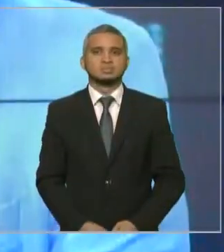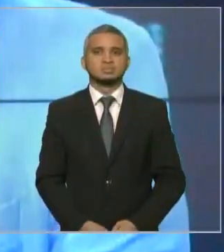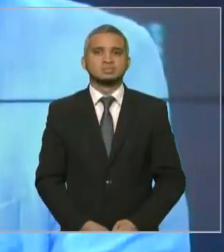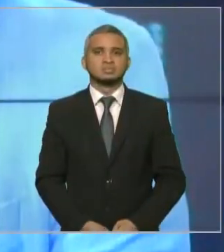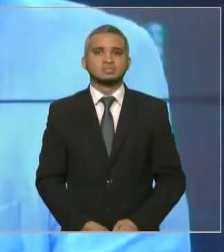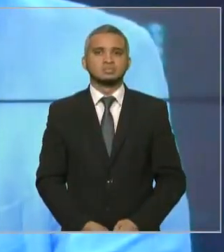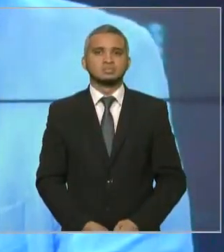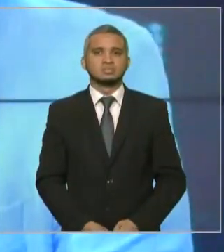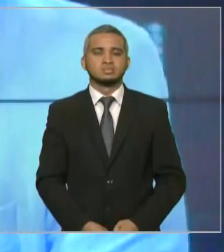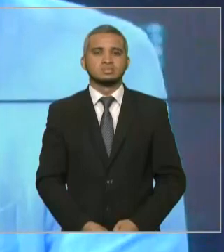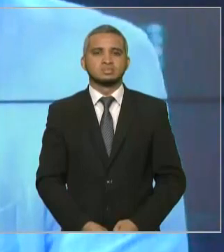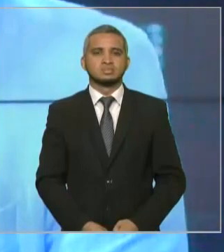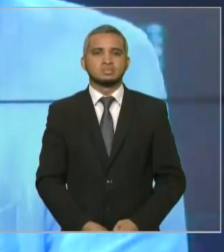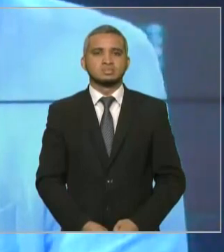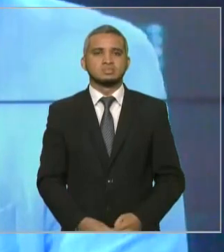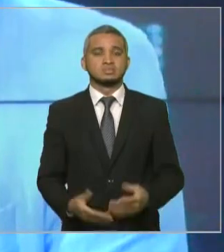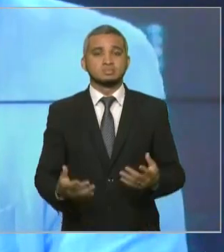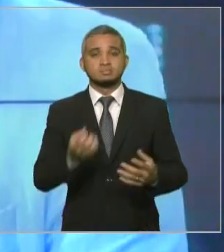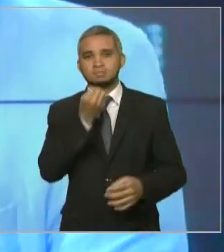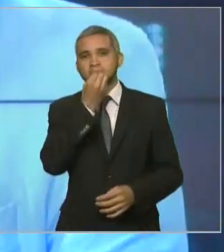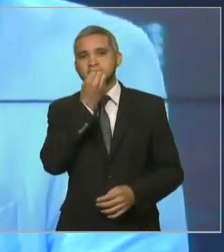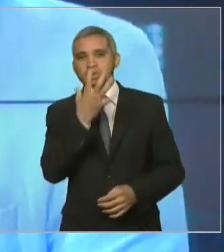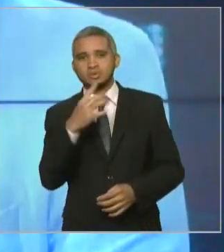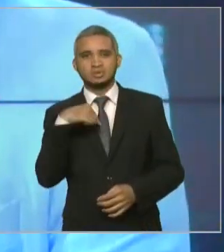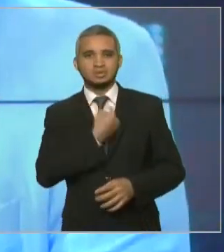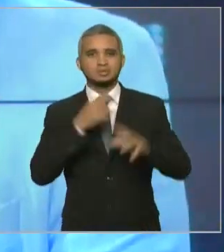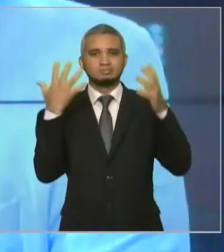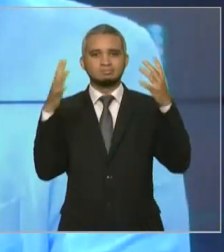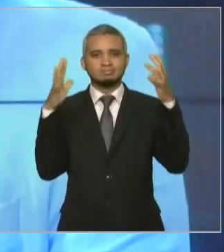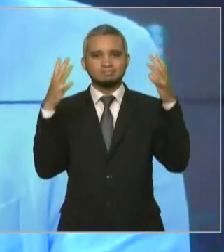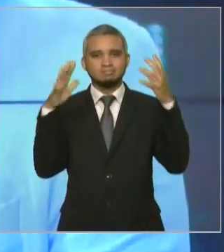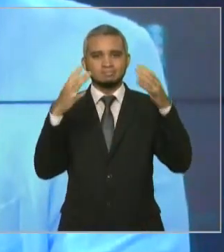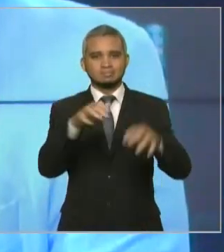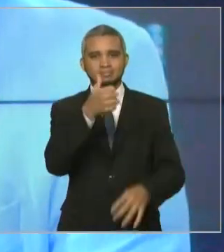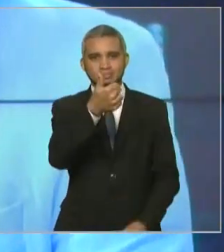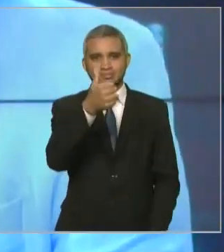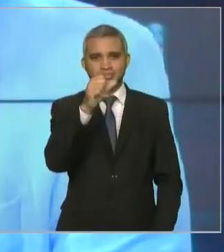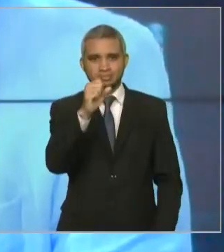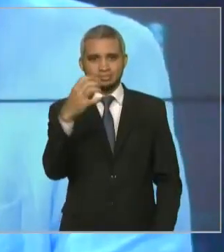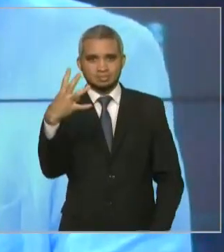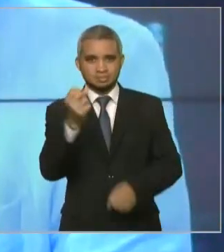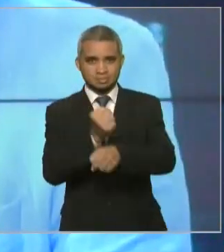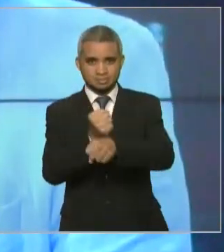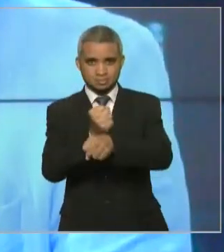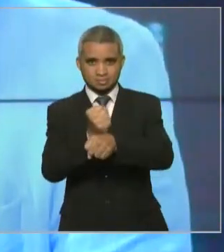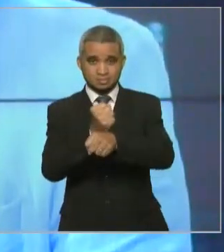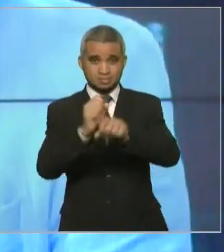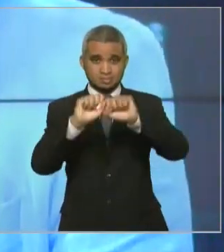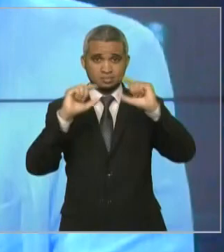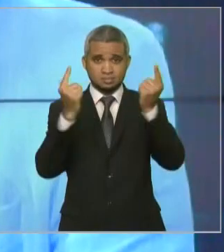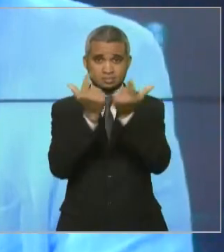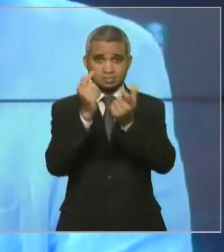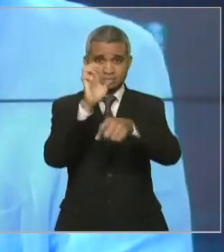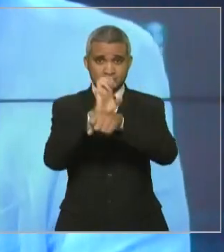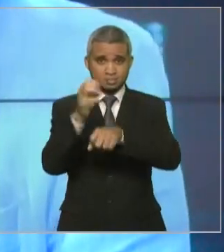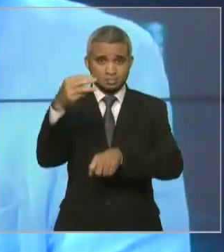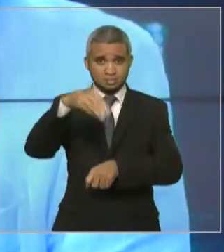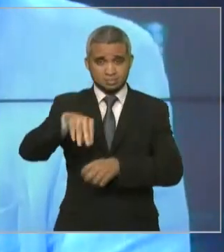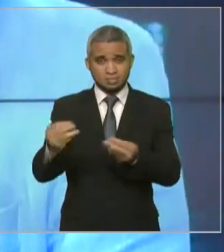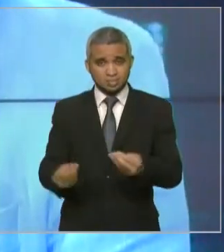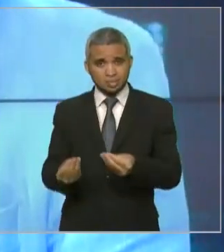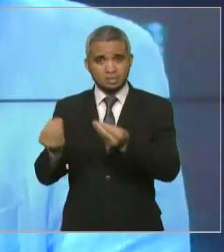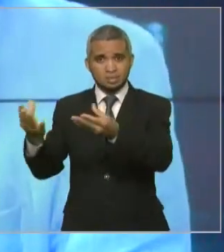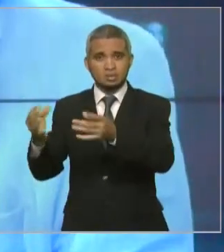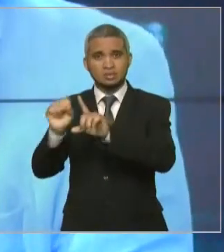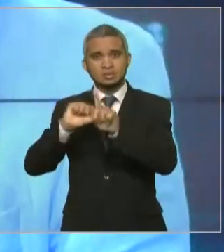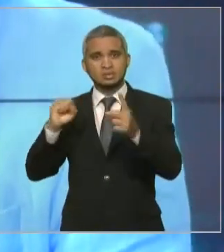É muito bom, ao comemorar os 184 anos da Assembleia Legislativa, poder entregar para a sociedade todos esses arquivos